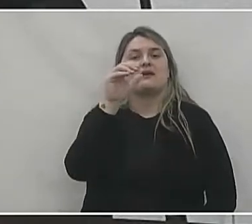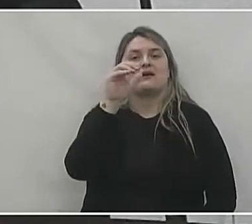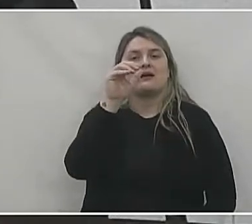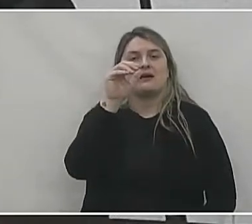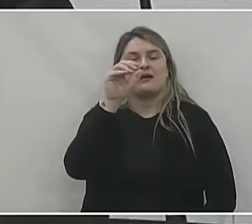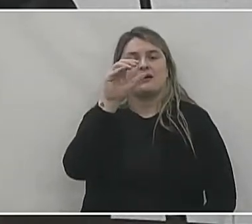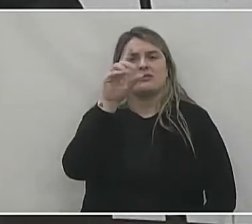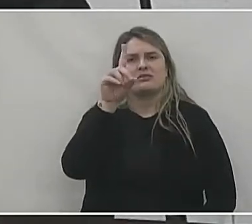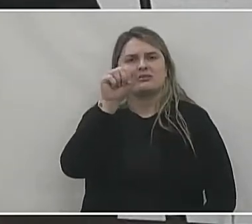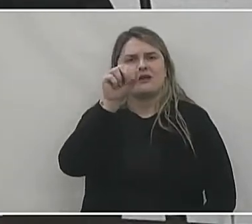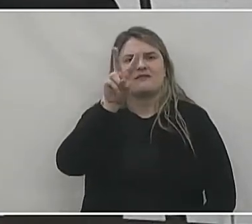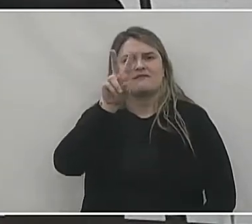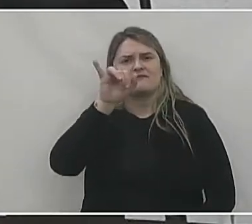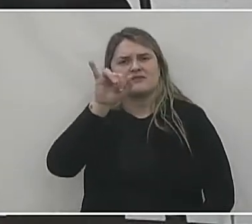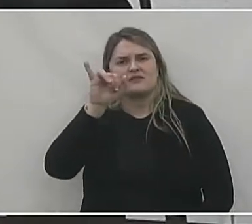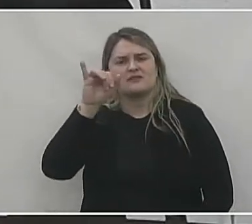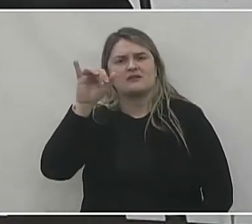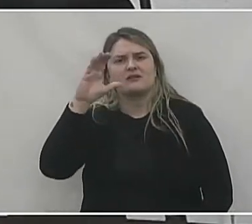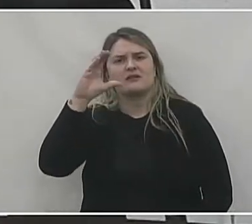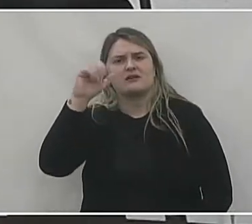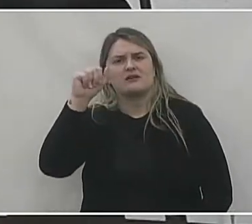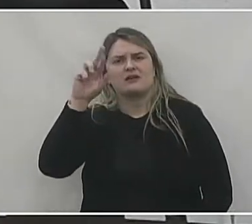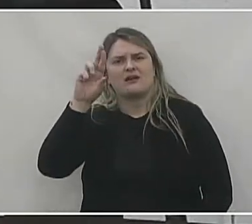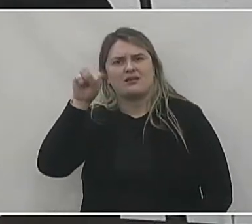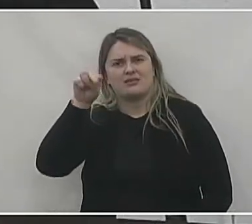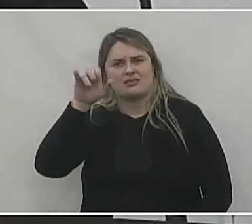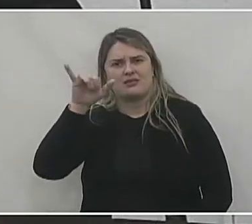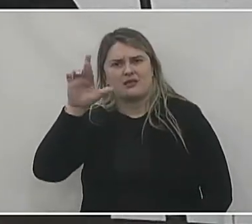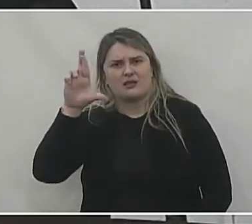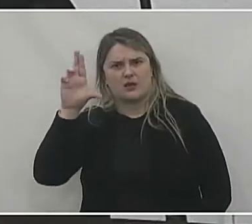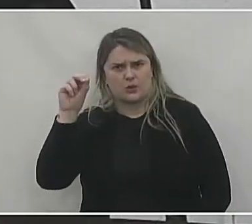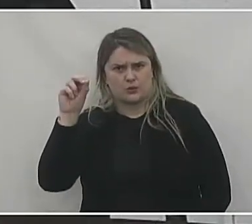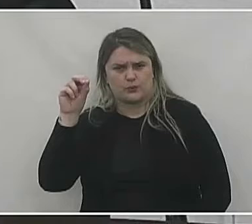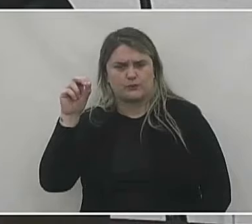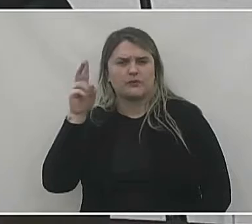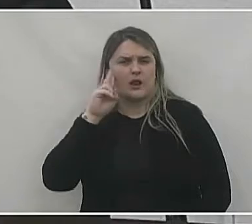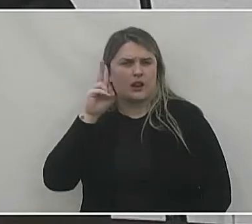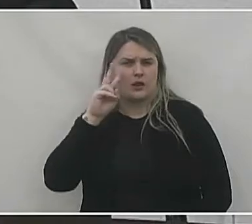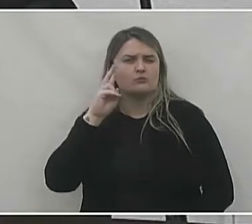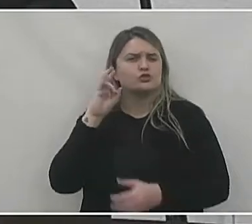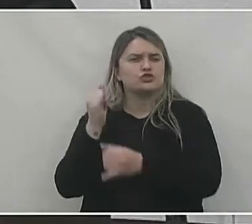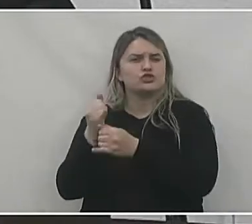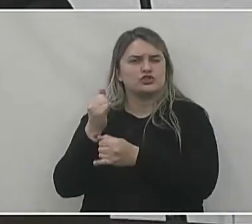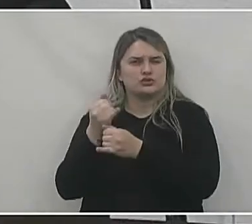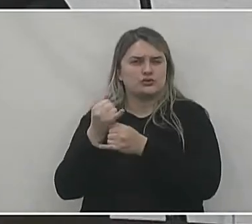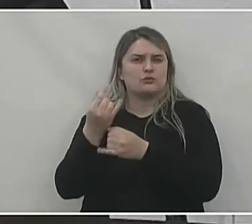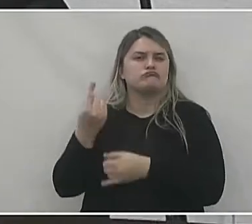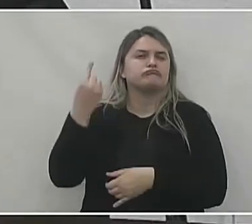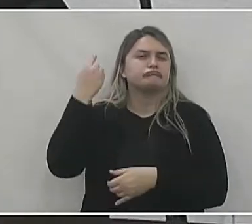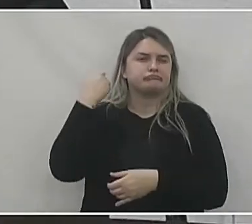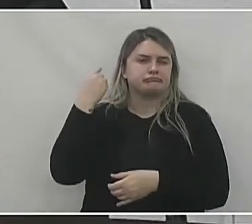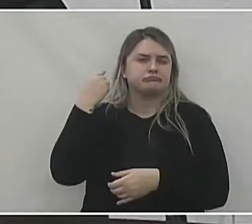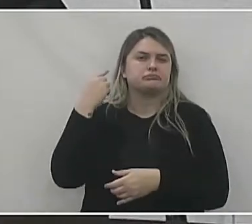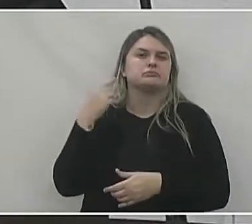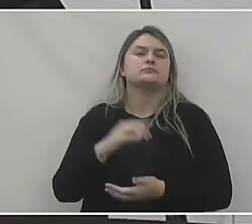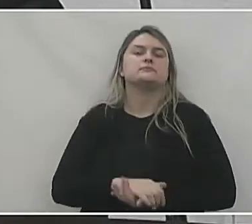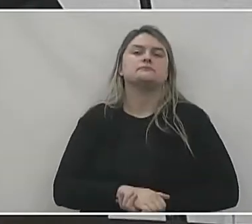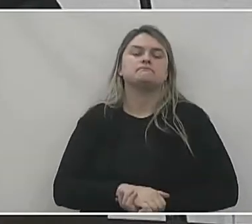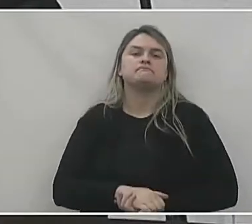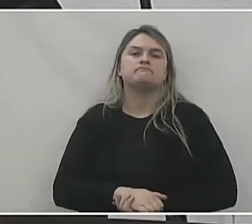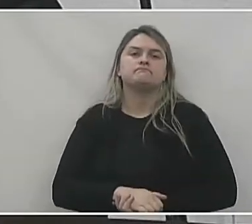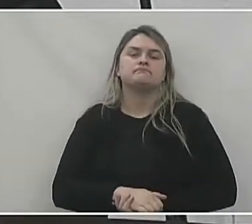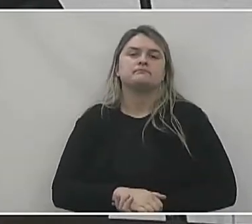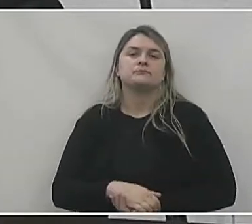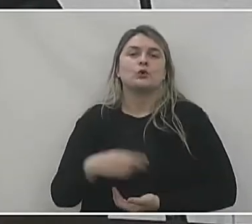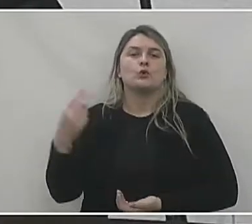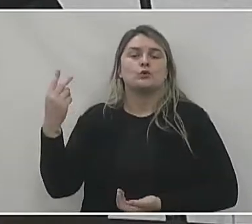quem era o diretor lá era o Dr. Mansur. Depois foi o Dr. Jairo Cristi. Era advogado, né? E era